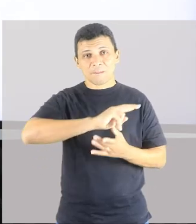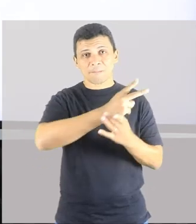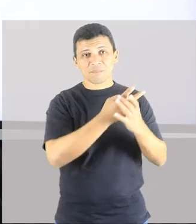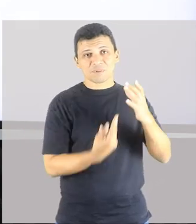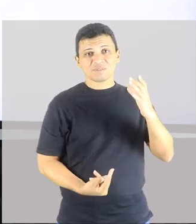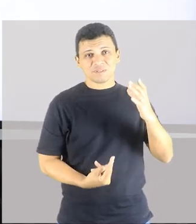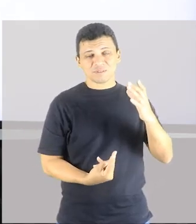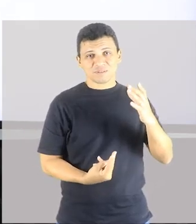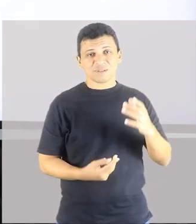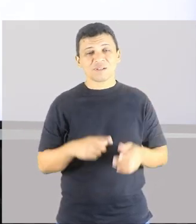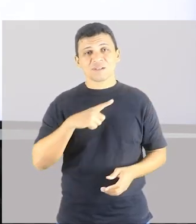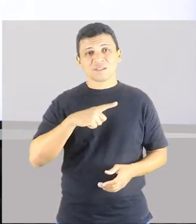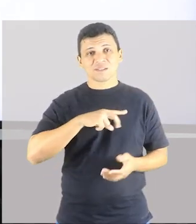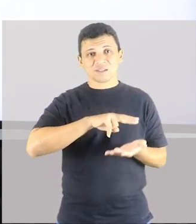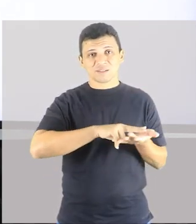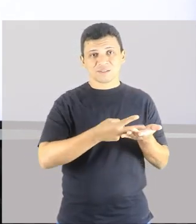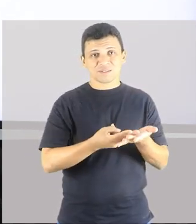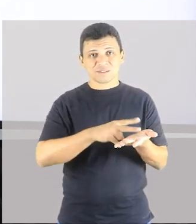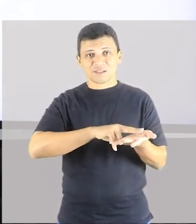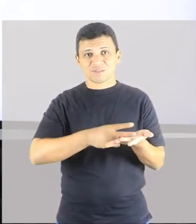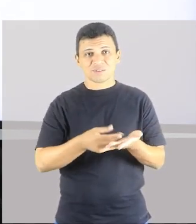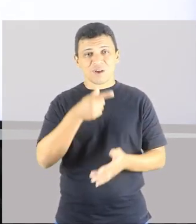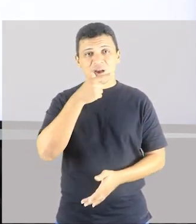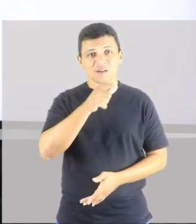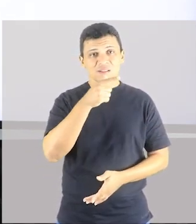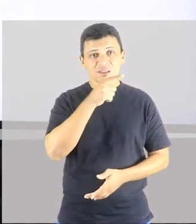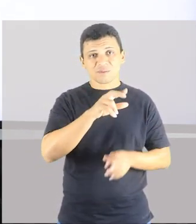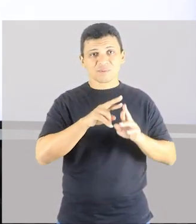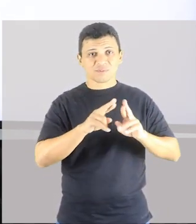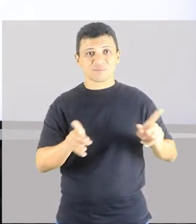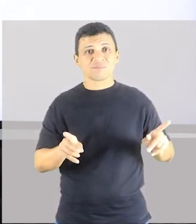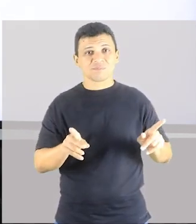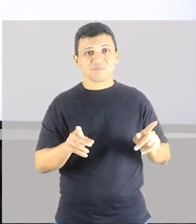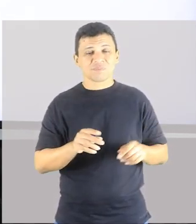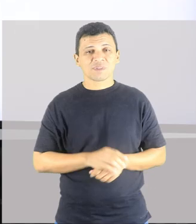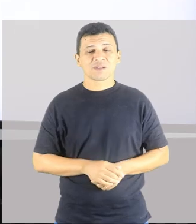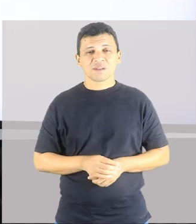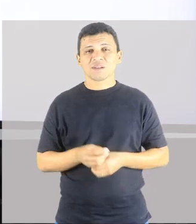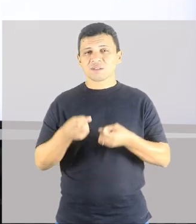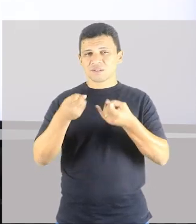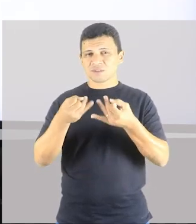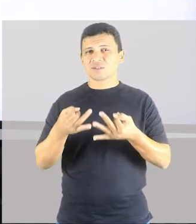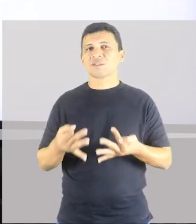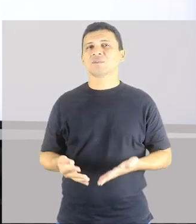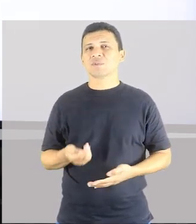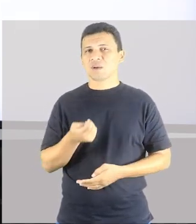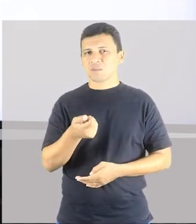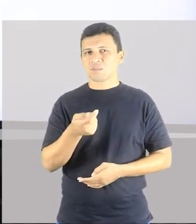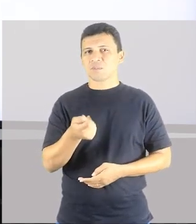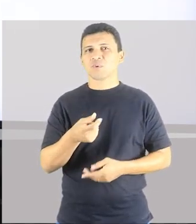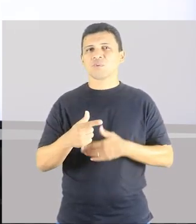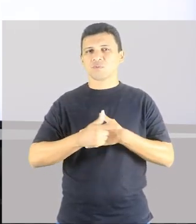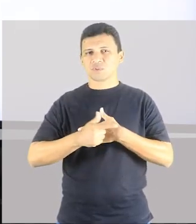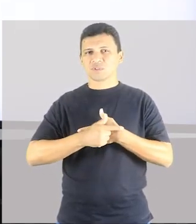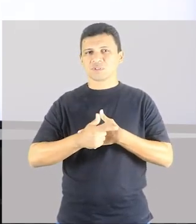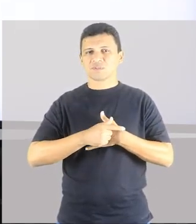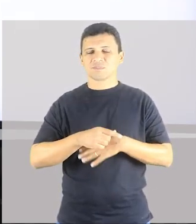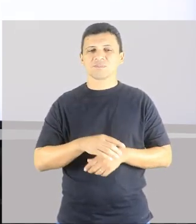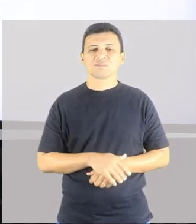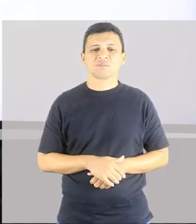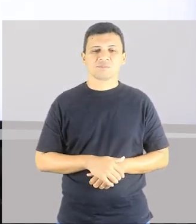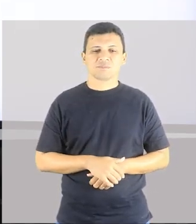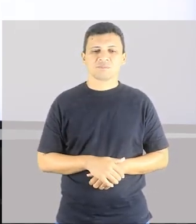te oferecer traduções em idiomas diferentes. Então, nós vamos falar um pouquinho dessas funcionalidades. Continuando,